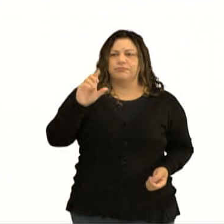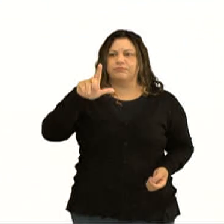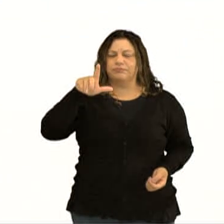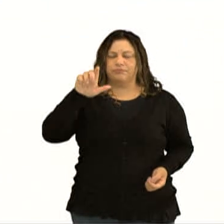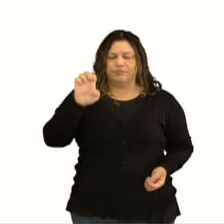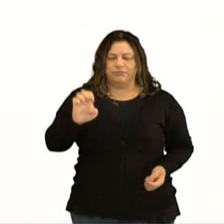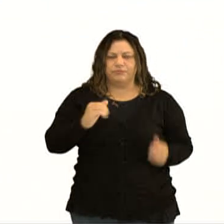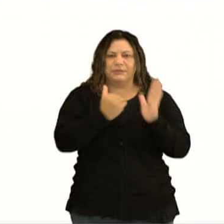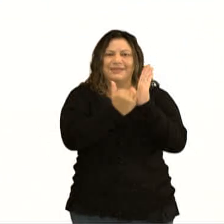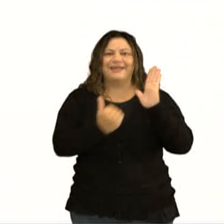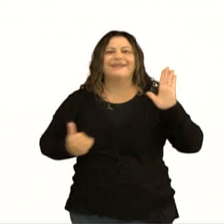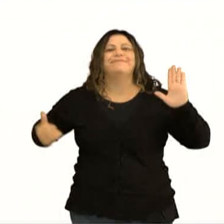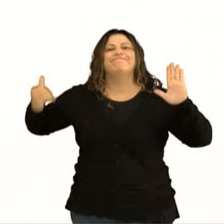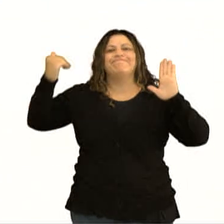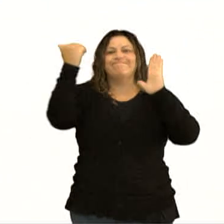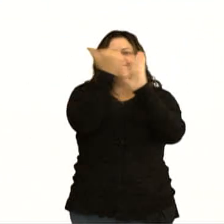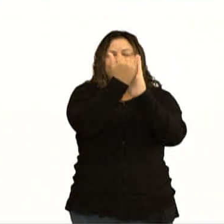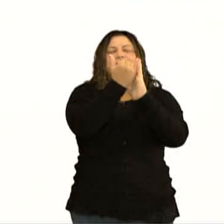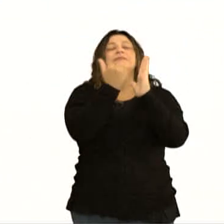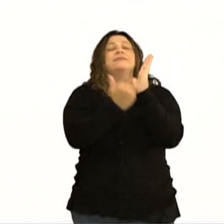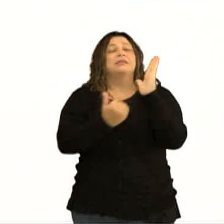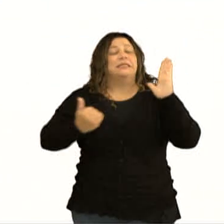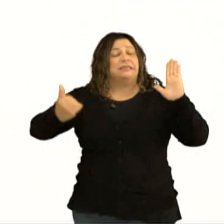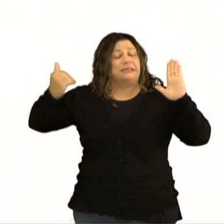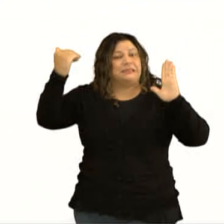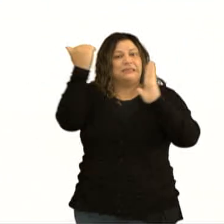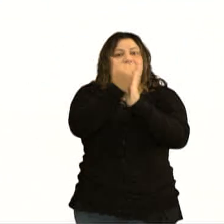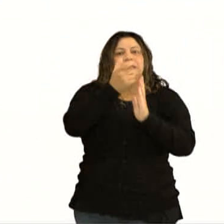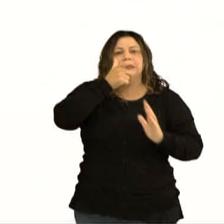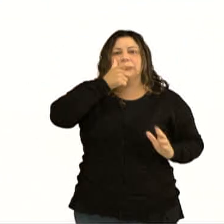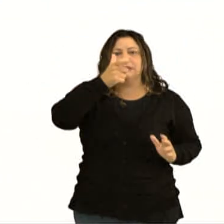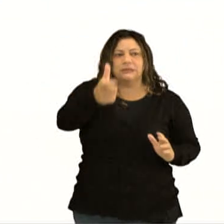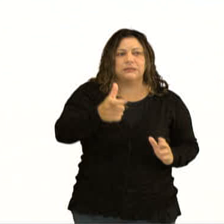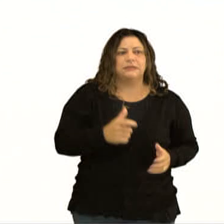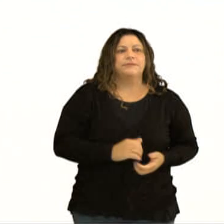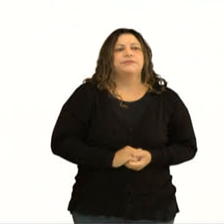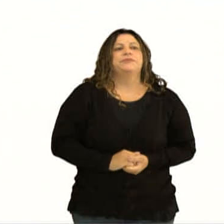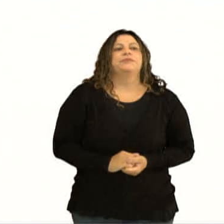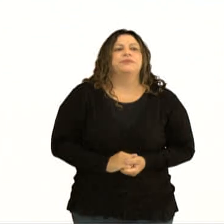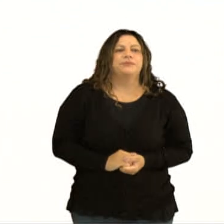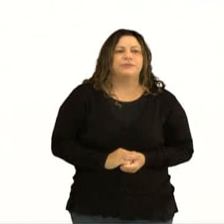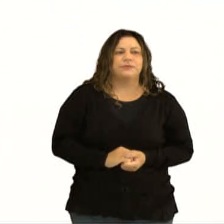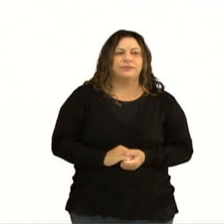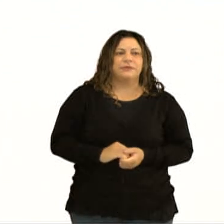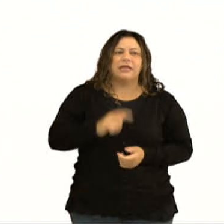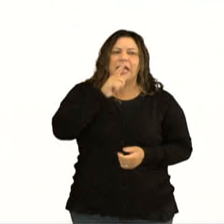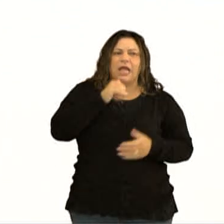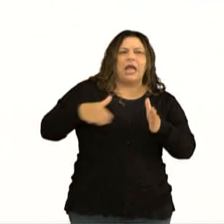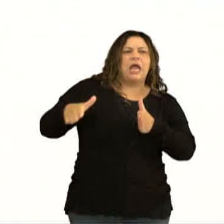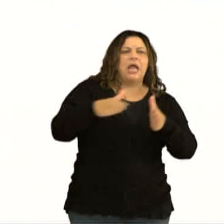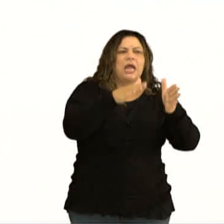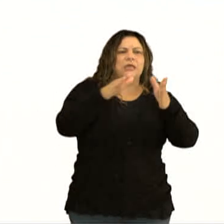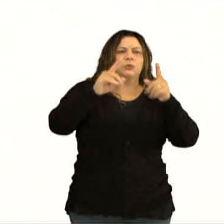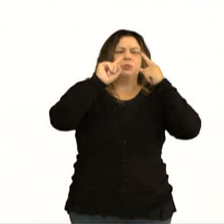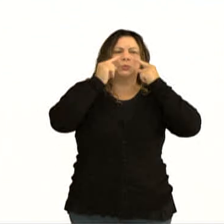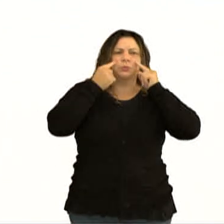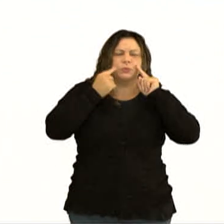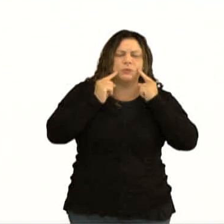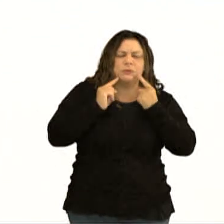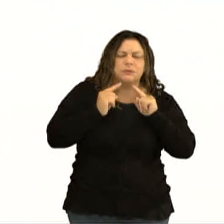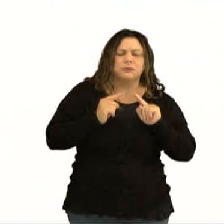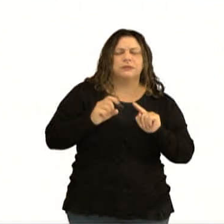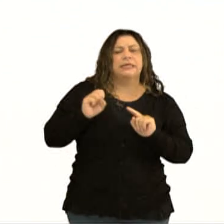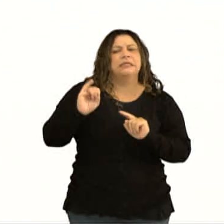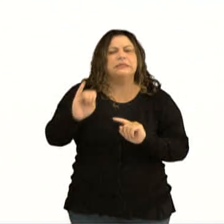exagerada, de uma forma intencional. Isso mesmo. No caso, rios te correram dos olhos, se chorares. A pessoa